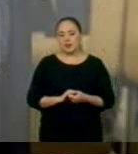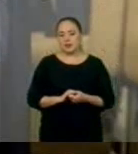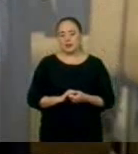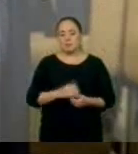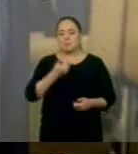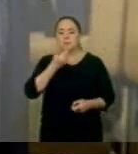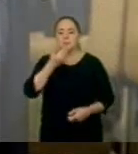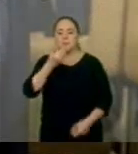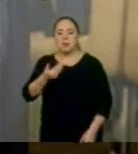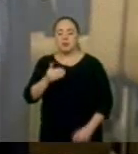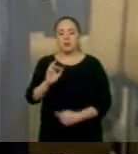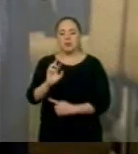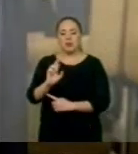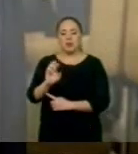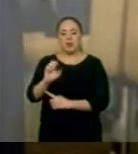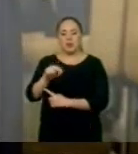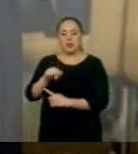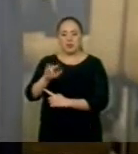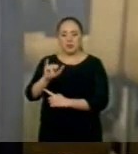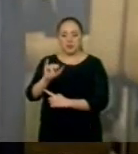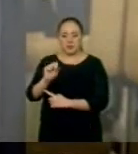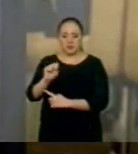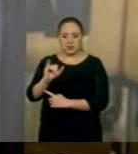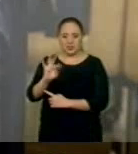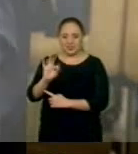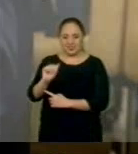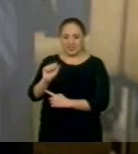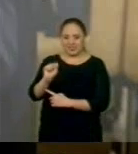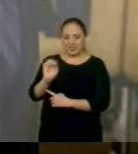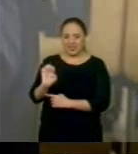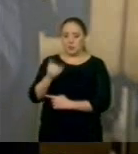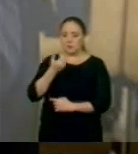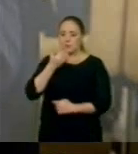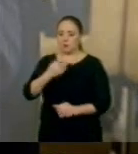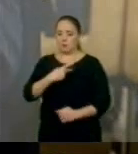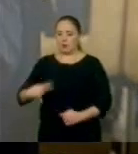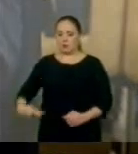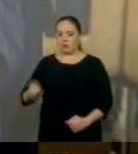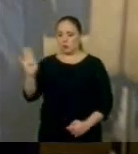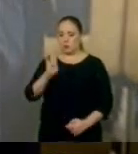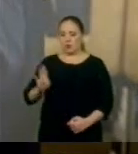requisitasse, é o termo constitucional, do presidente da República, a intervenção.